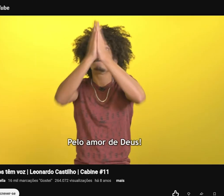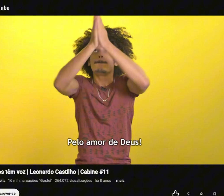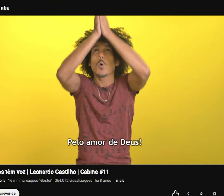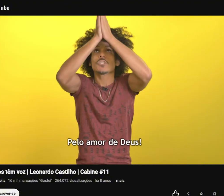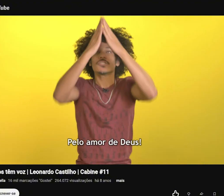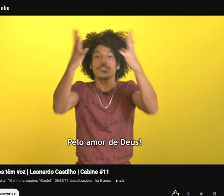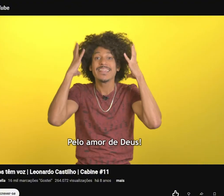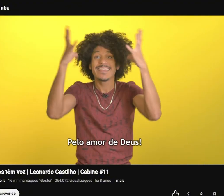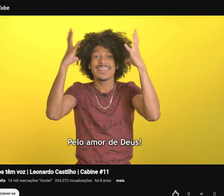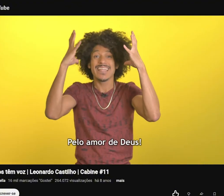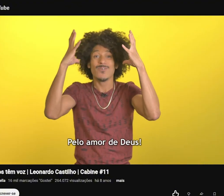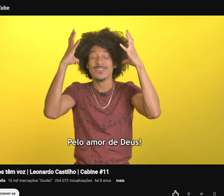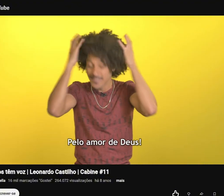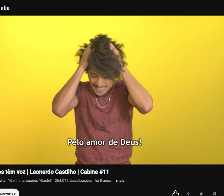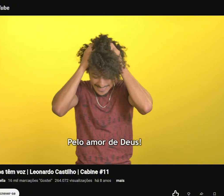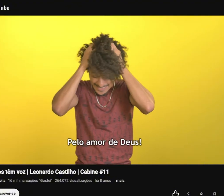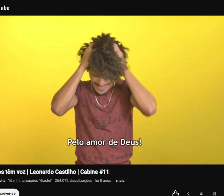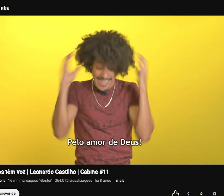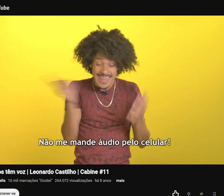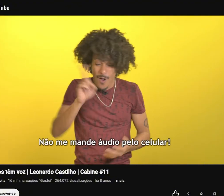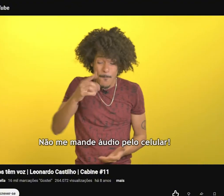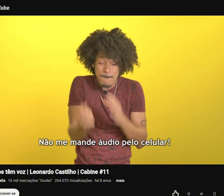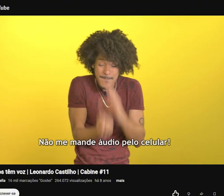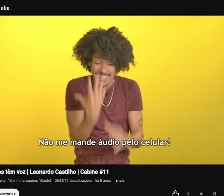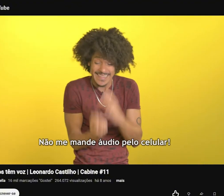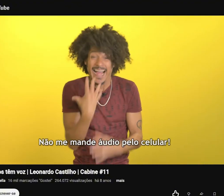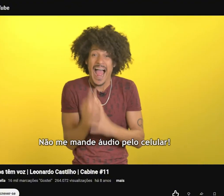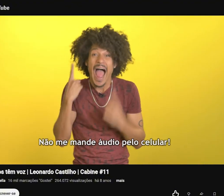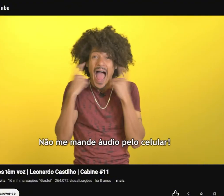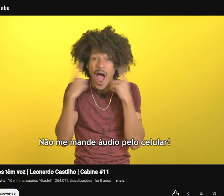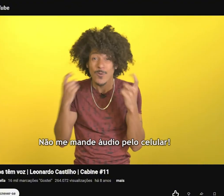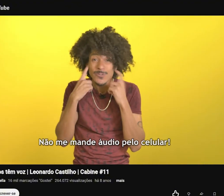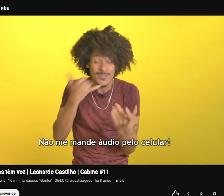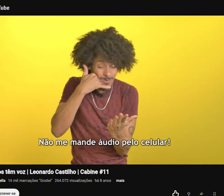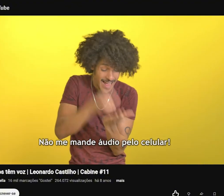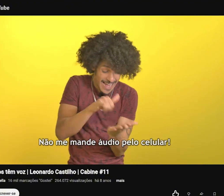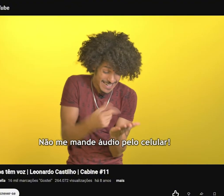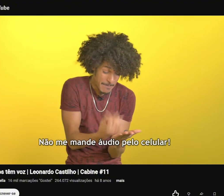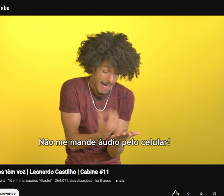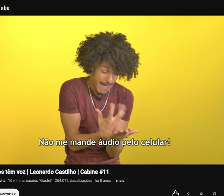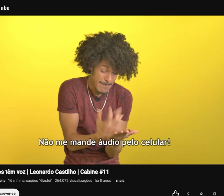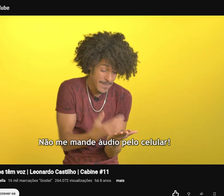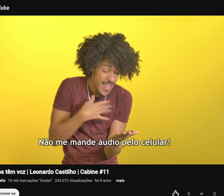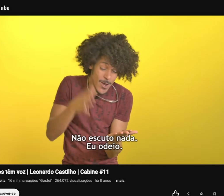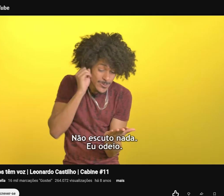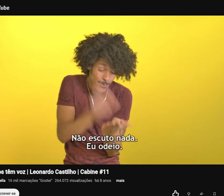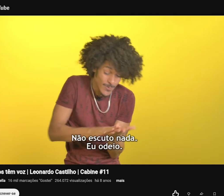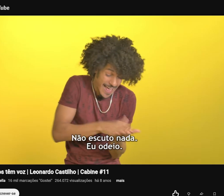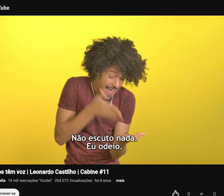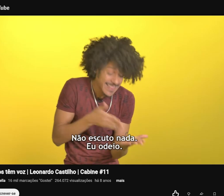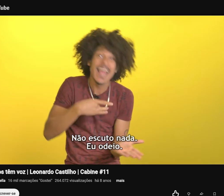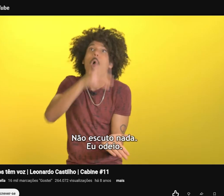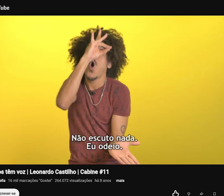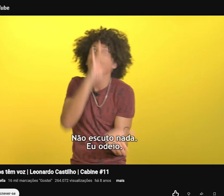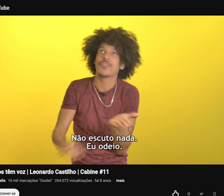Pelo amor de Deus, não manda áudio, celular, não escuto